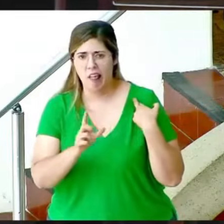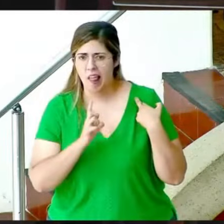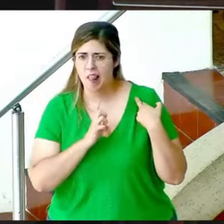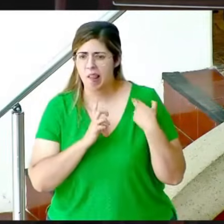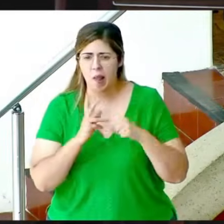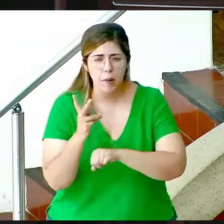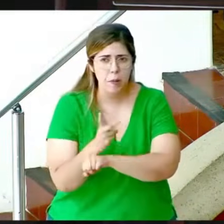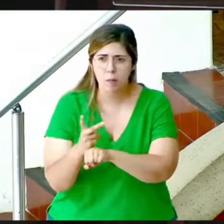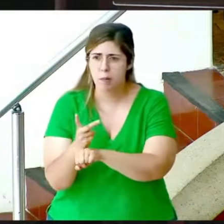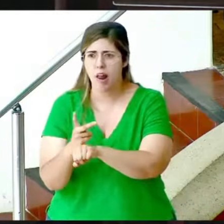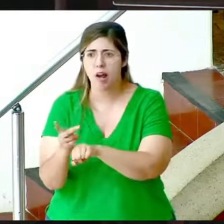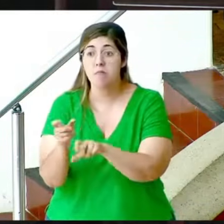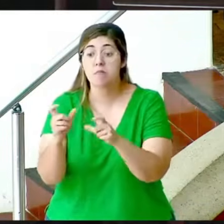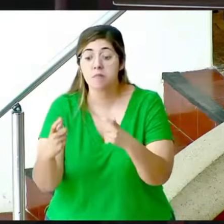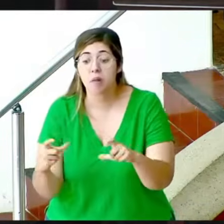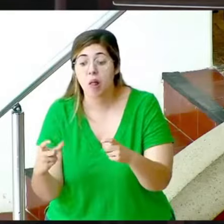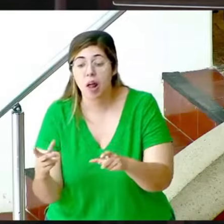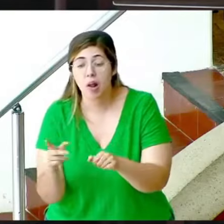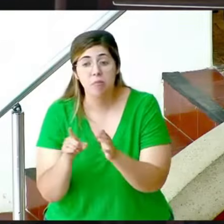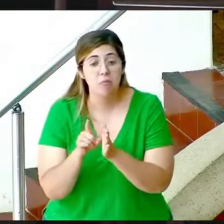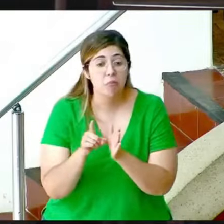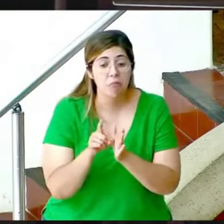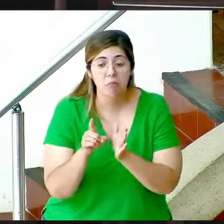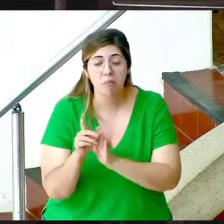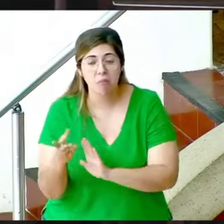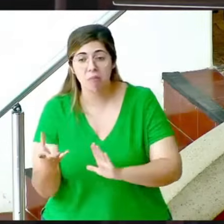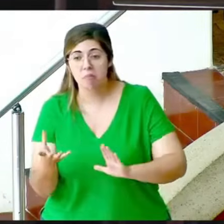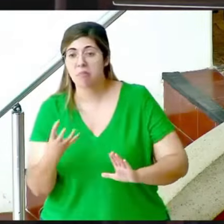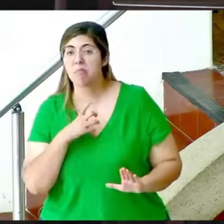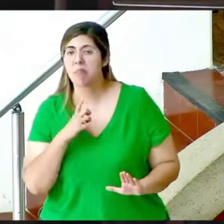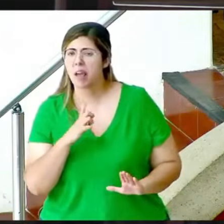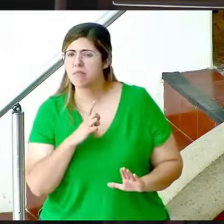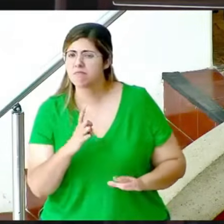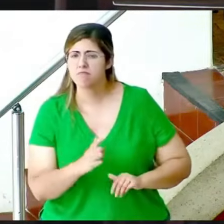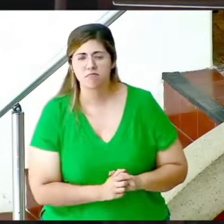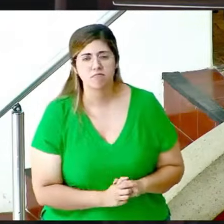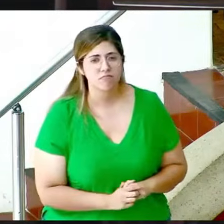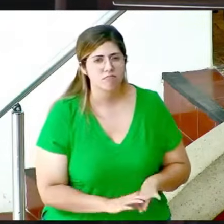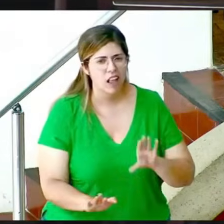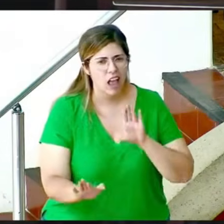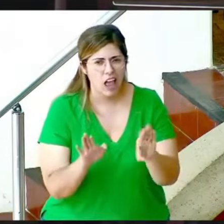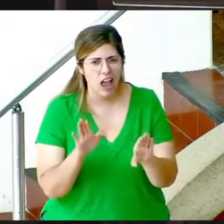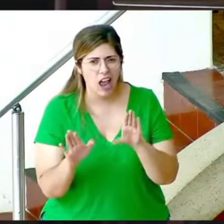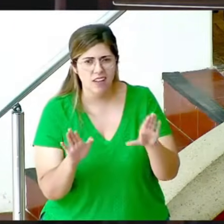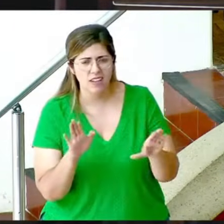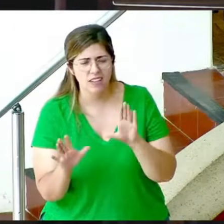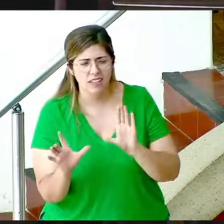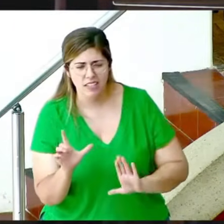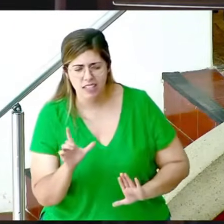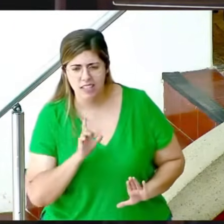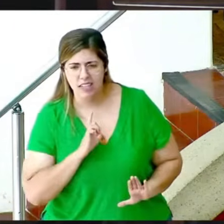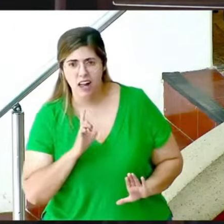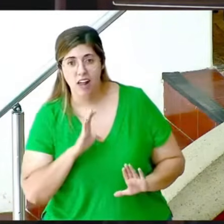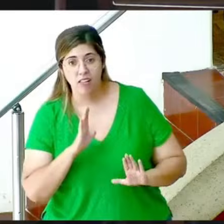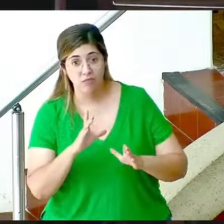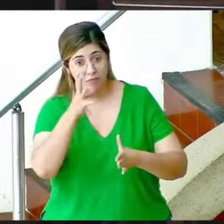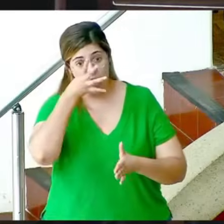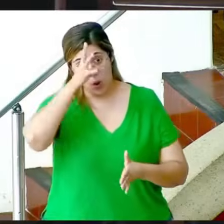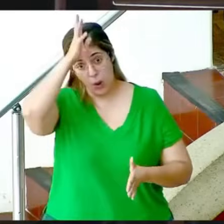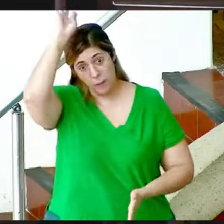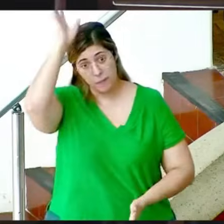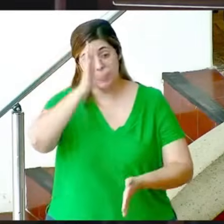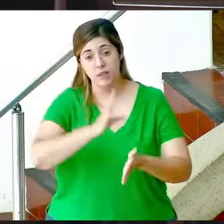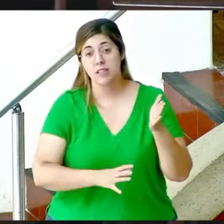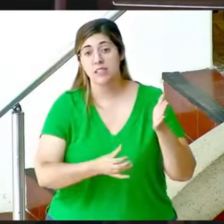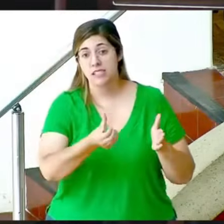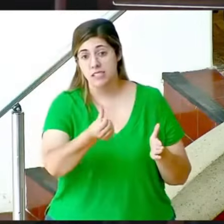estão? Será que eu sou um deles? Será que somos? Veja Romanos 12, versículos